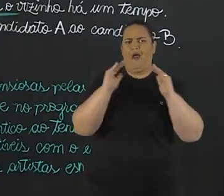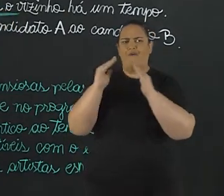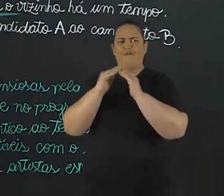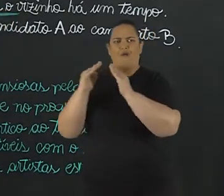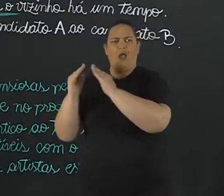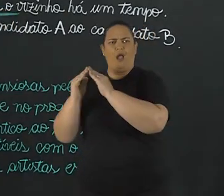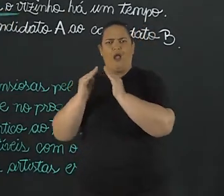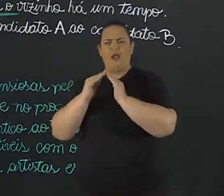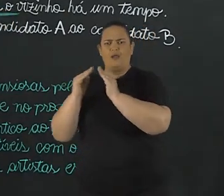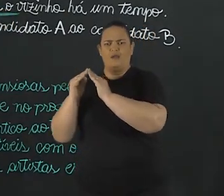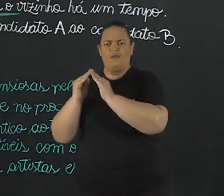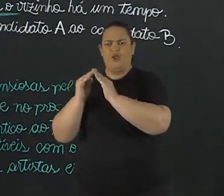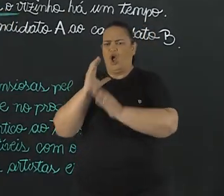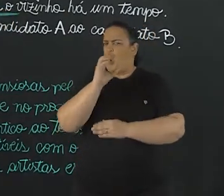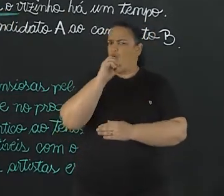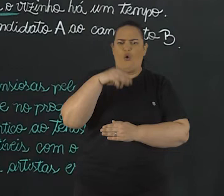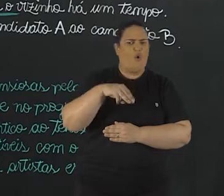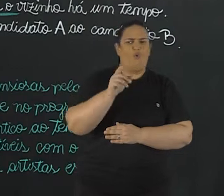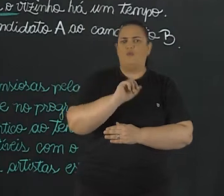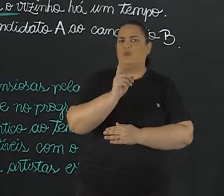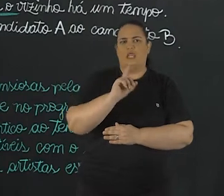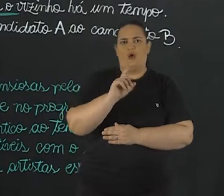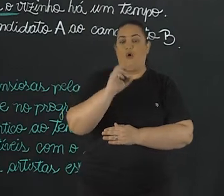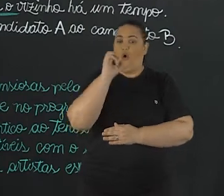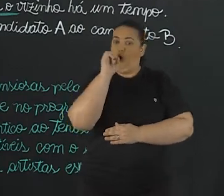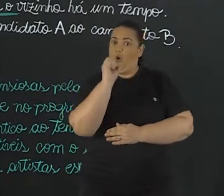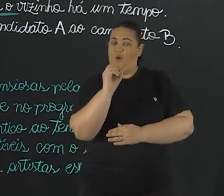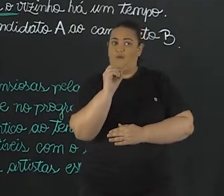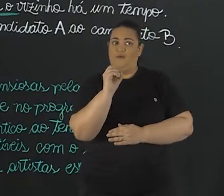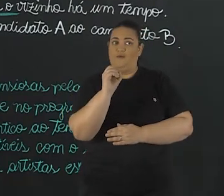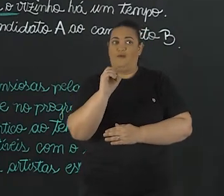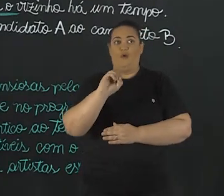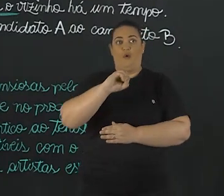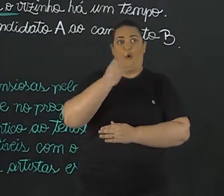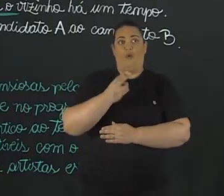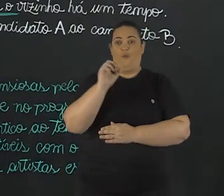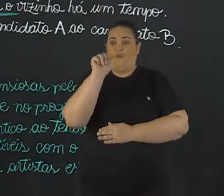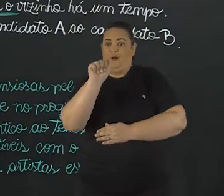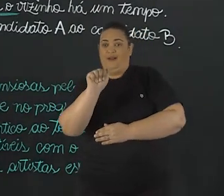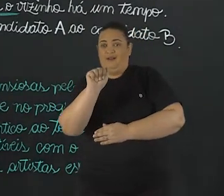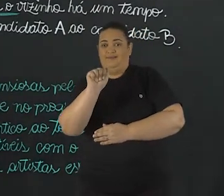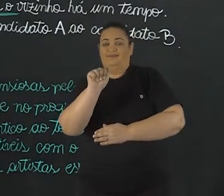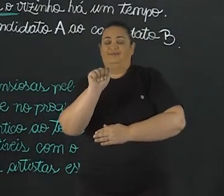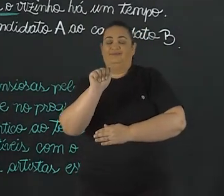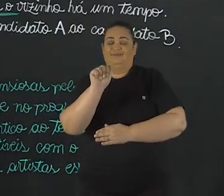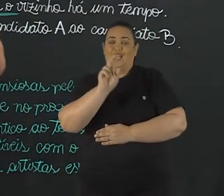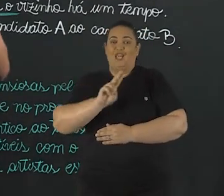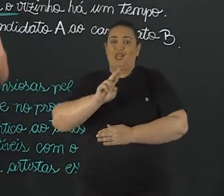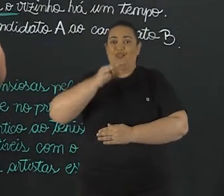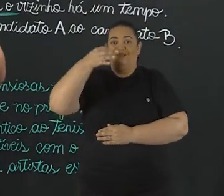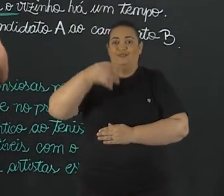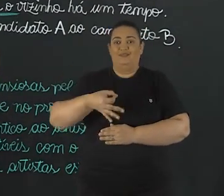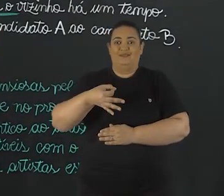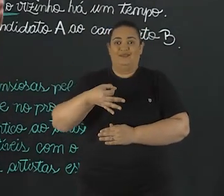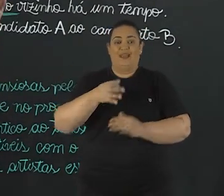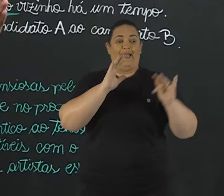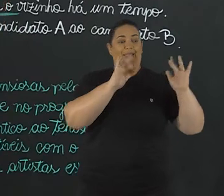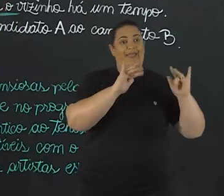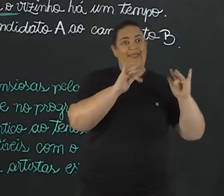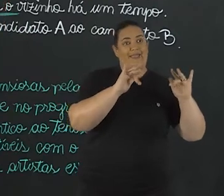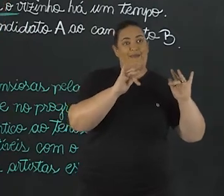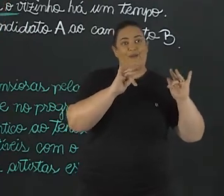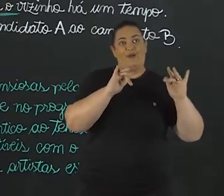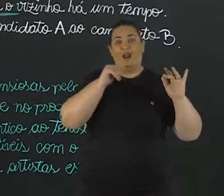usa, namorar com. O correto, conforme a norma padrão da língua portuguesa, conforme as regras da gramática, é namorar como verbo